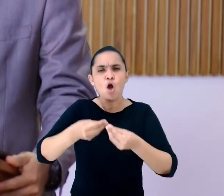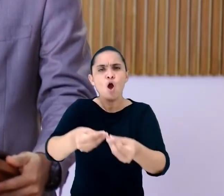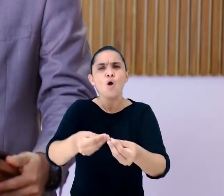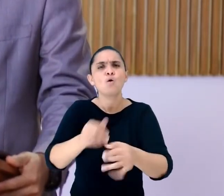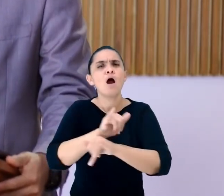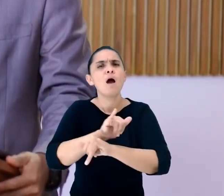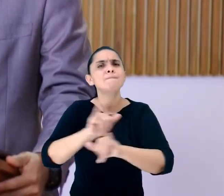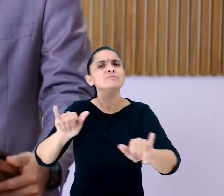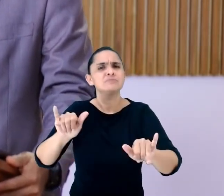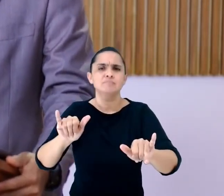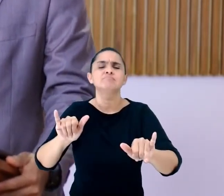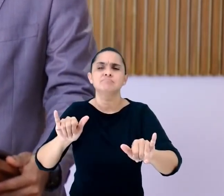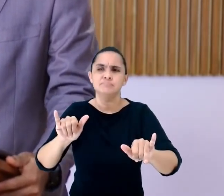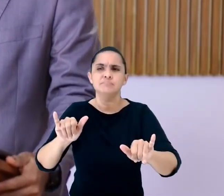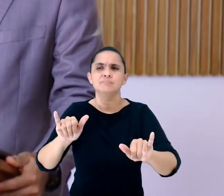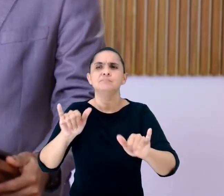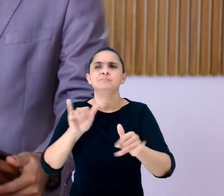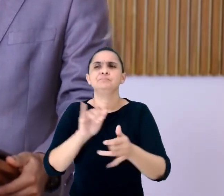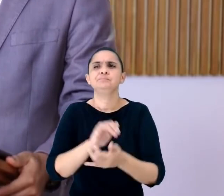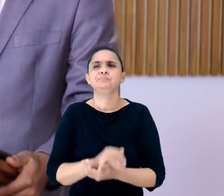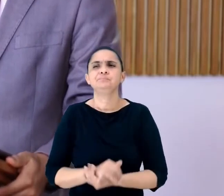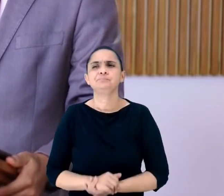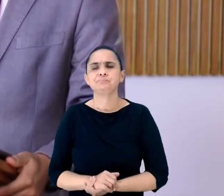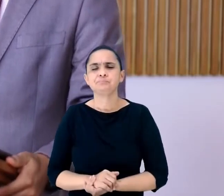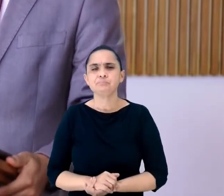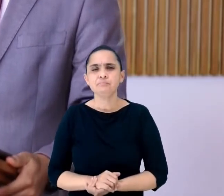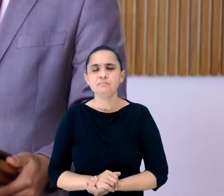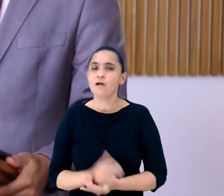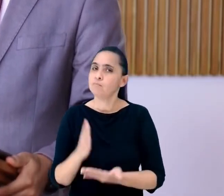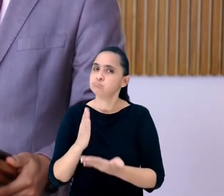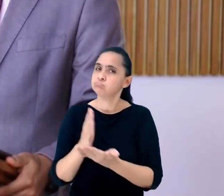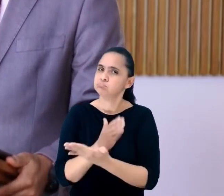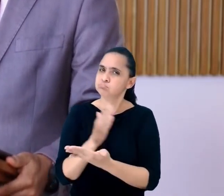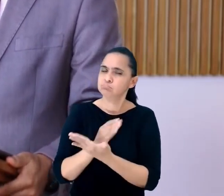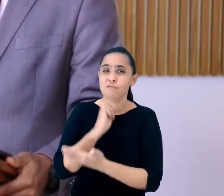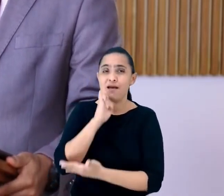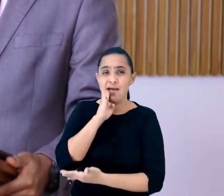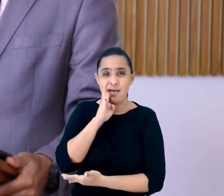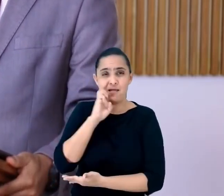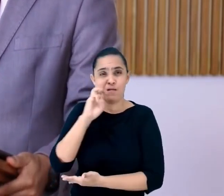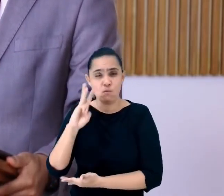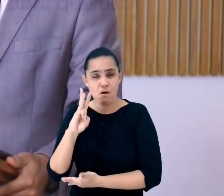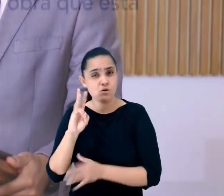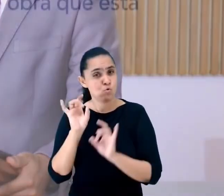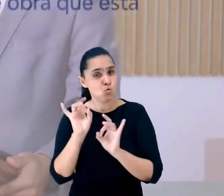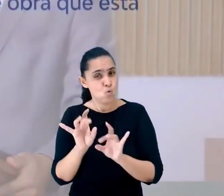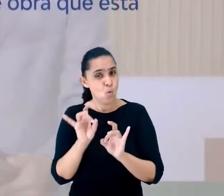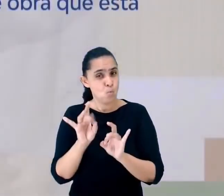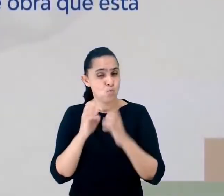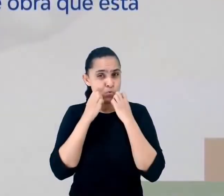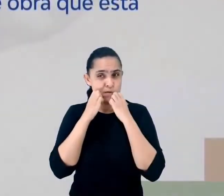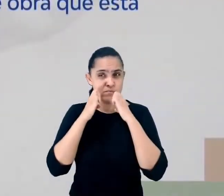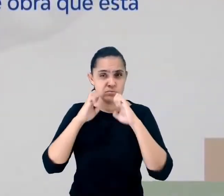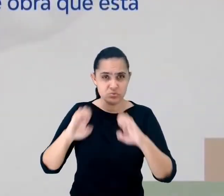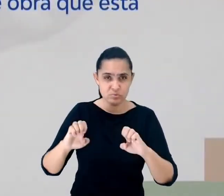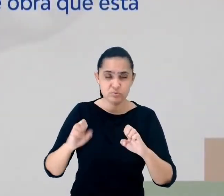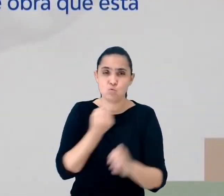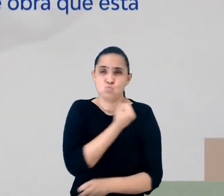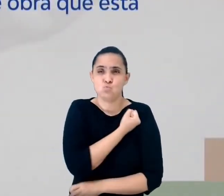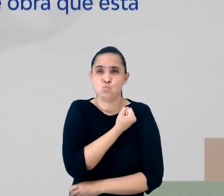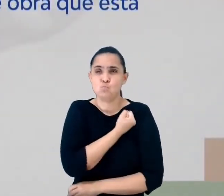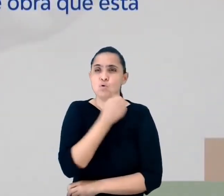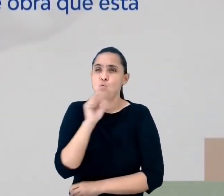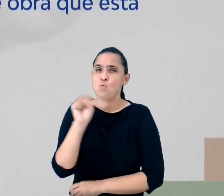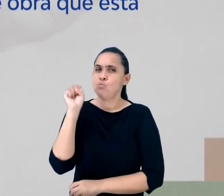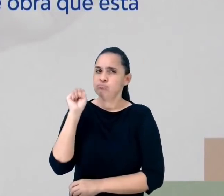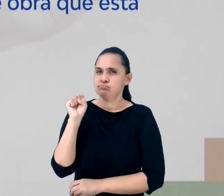mensagem. No livro Colportor Evangelista, na página 8, quero ler com vocês, diz assim: